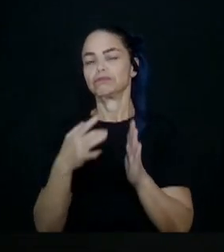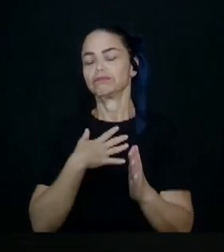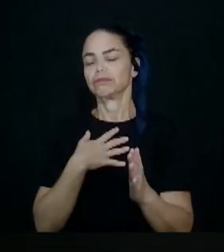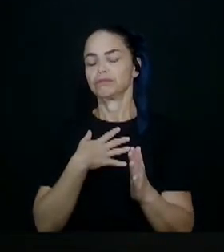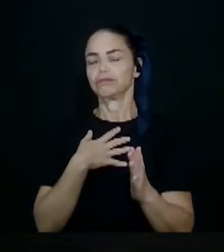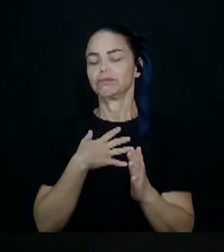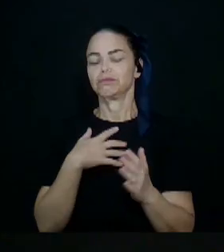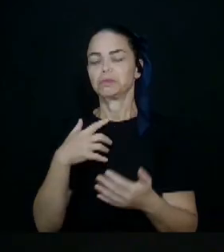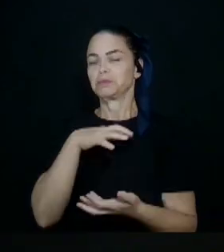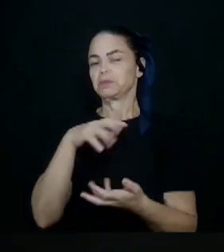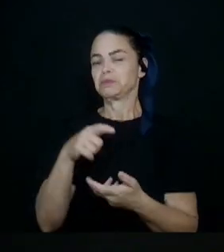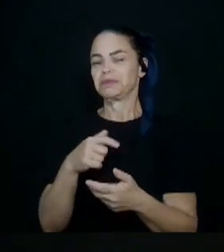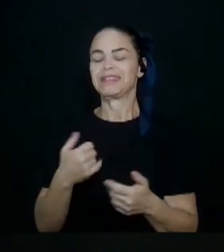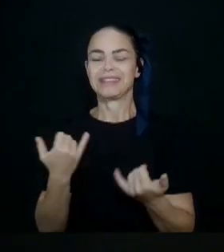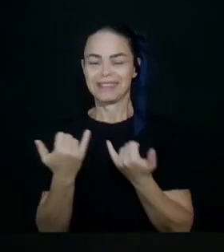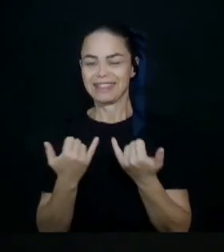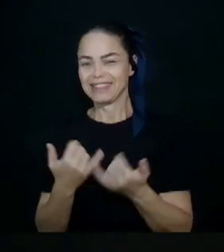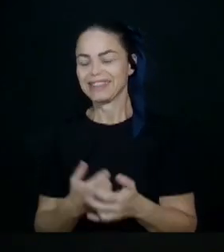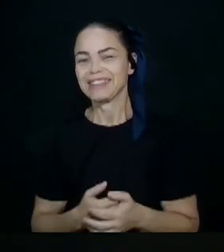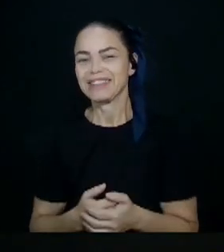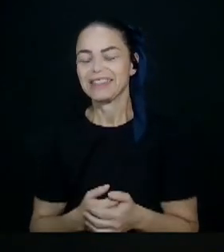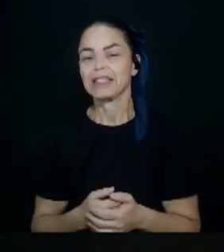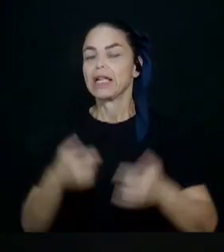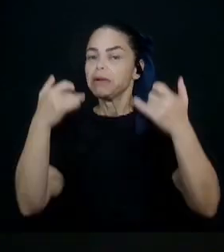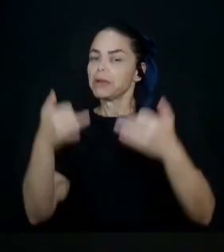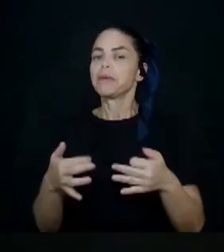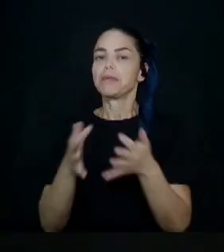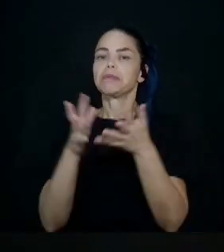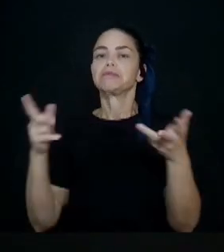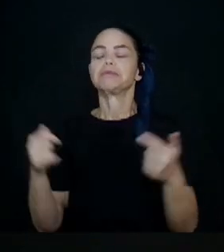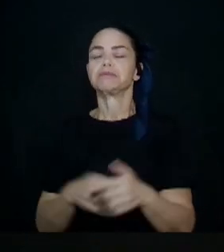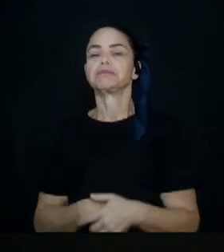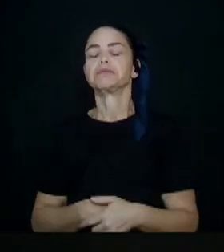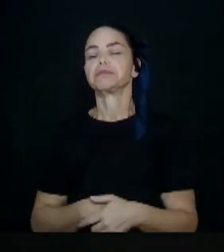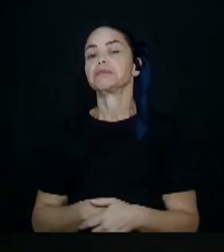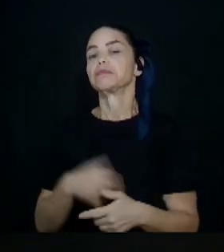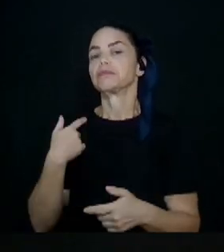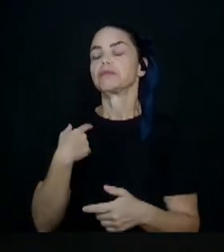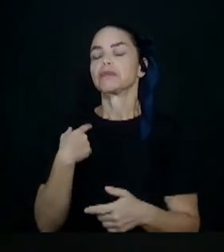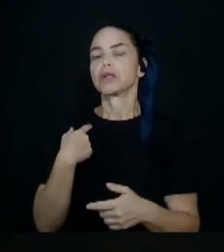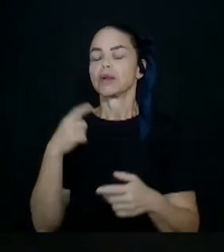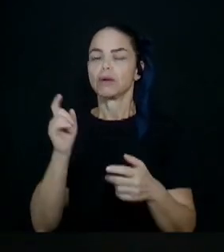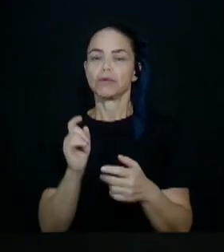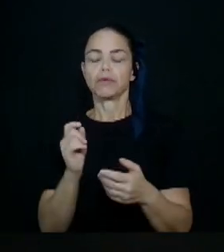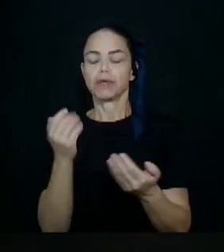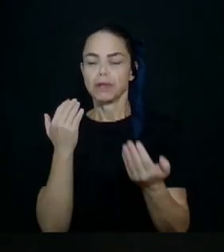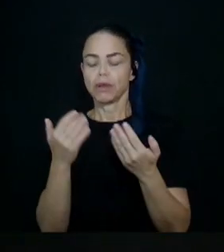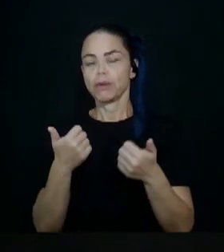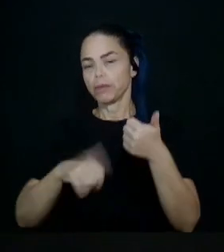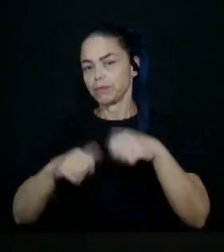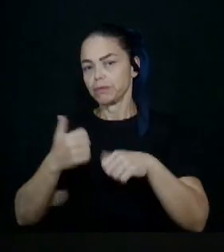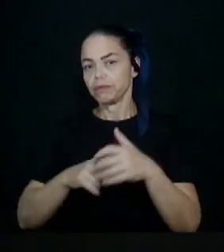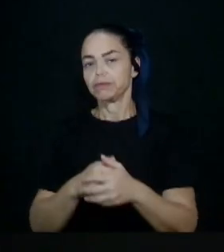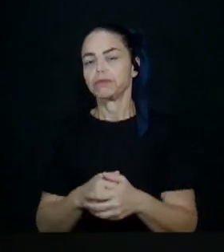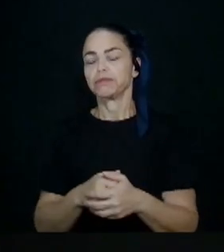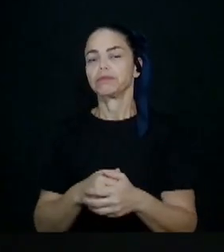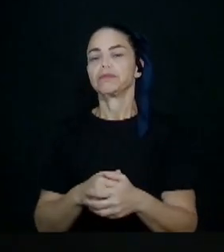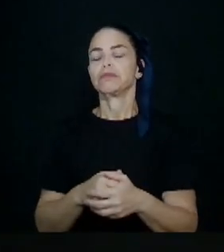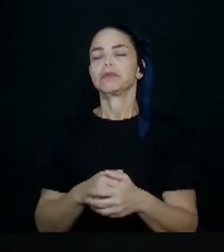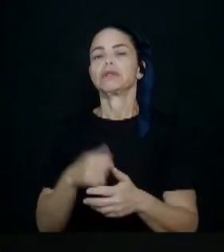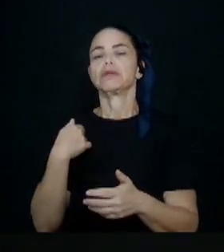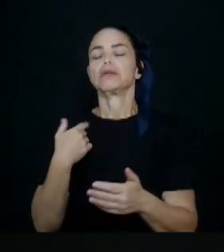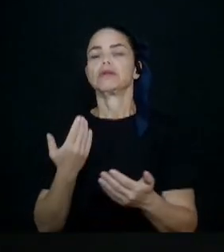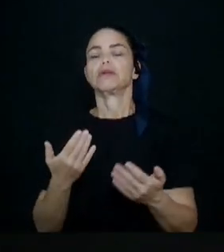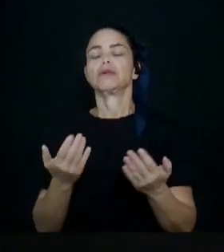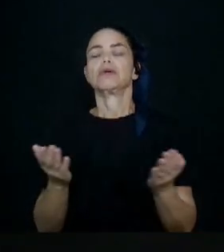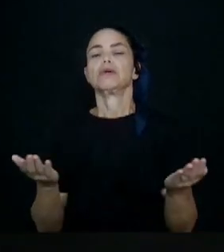minha bolha. Olha só, gente, que explicação maravilhosa. Anne, traz pra gente e faz uma avaliação da fala do André. Fechei o vidro, estou